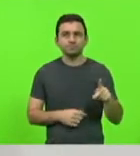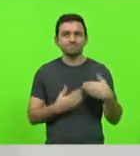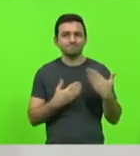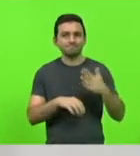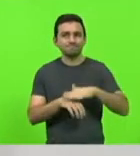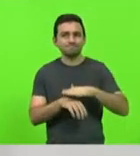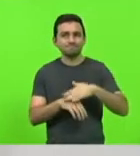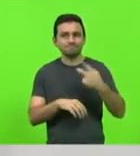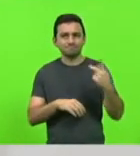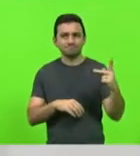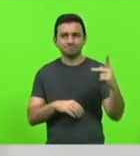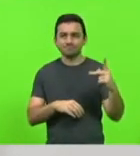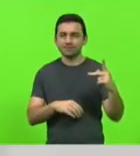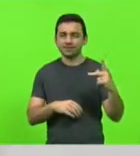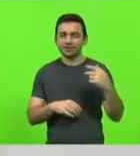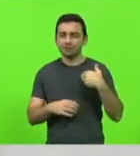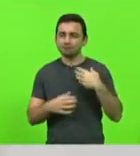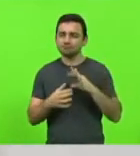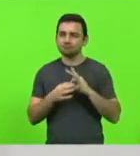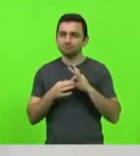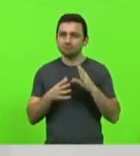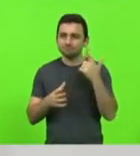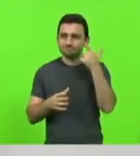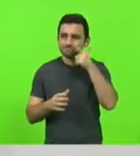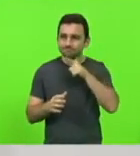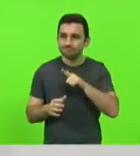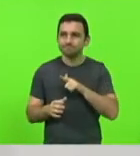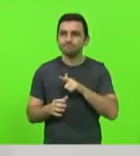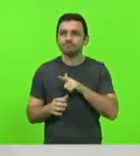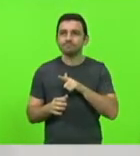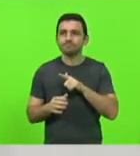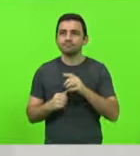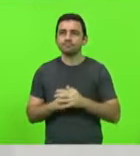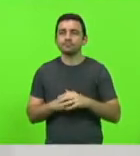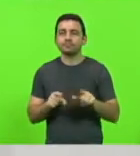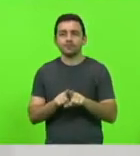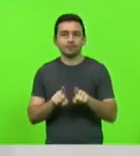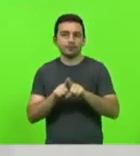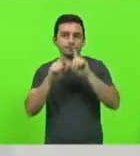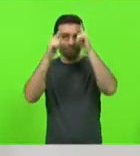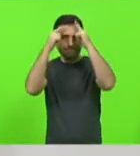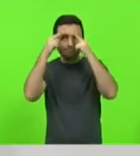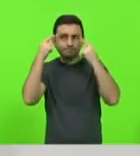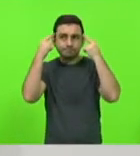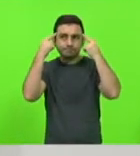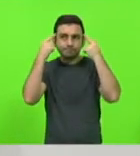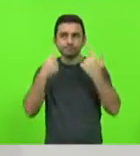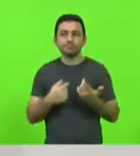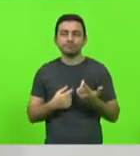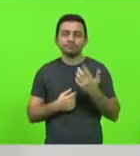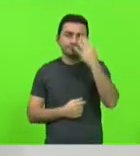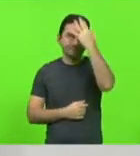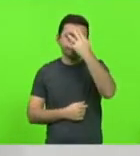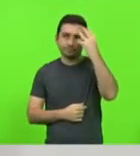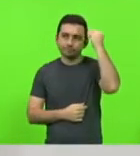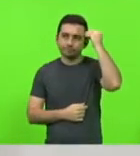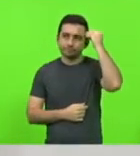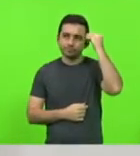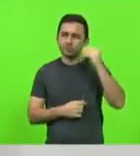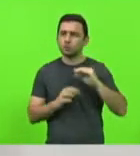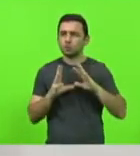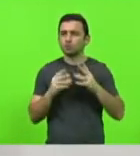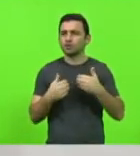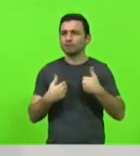por estarmos aqui é nesta oportunidade. Deputado Neudir Sareta e a deputada Luciane Carminati. Em seus